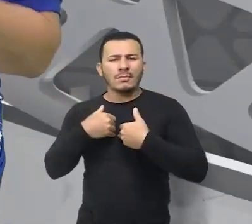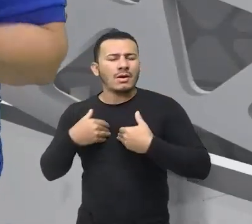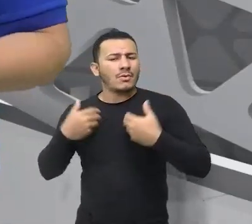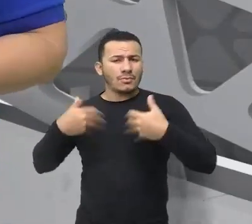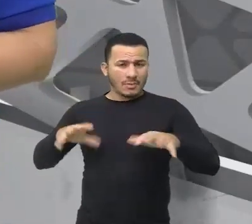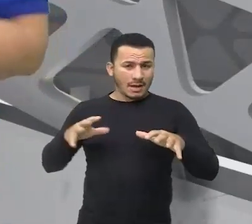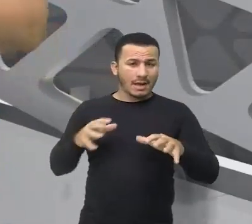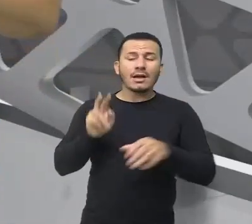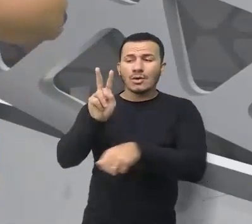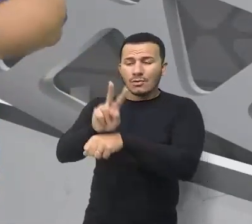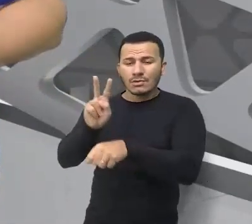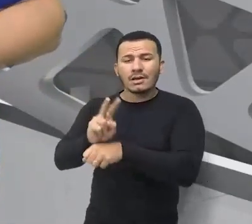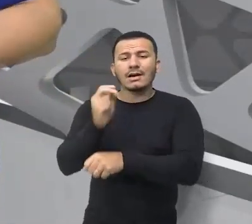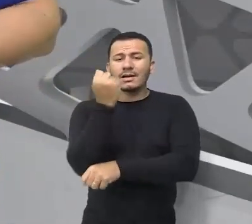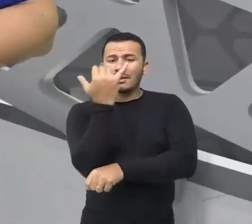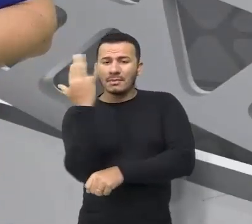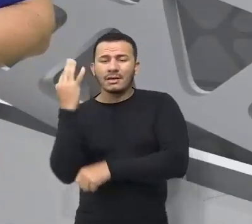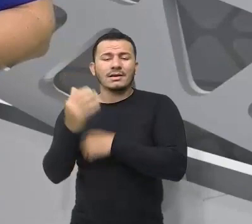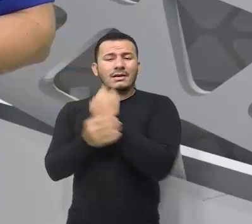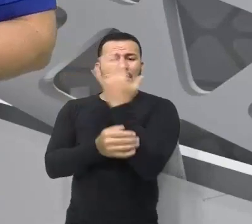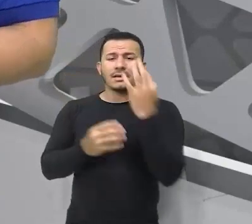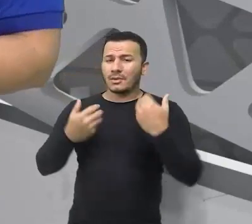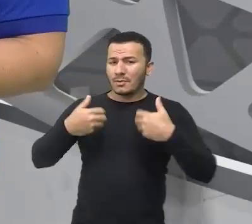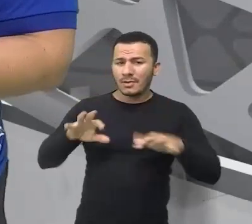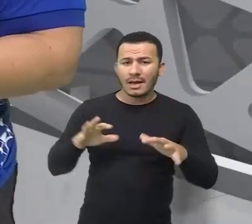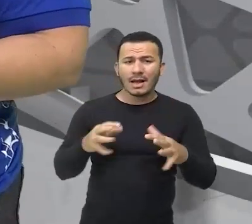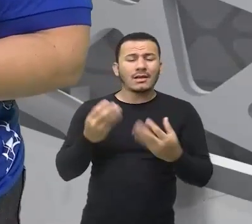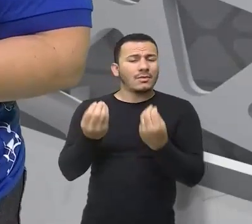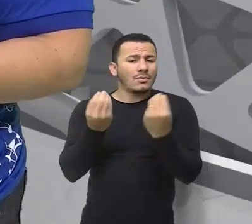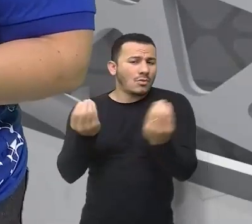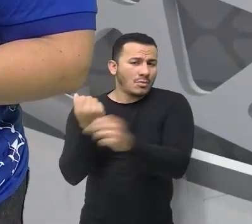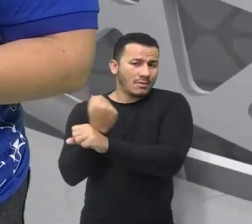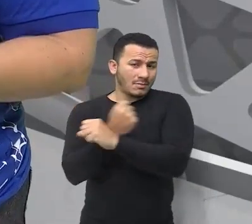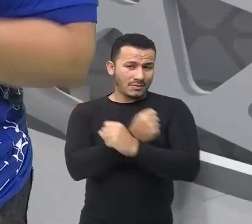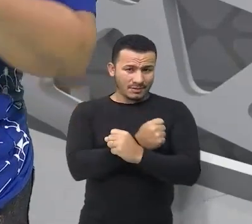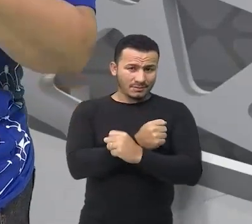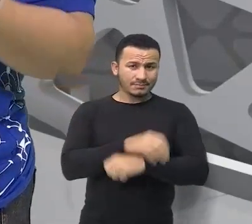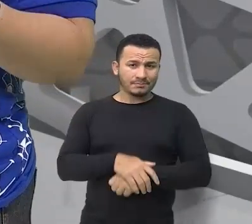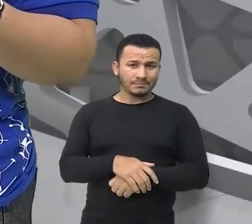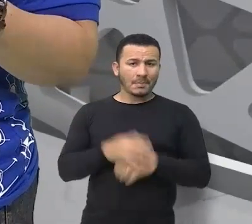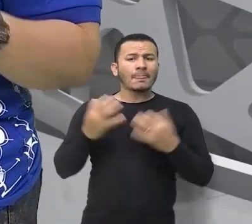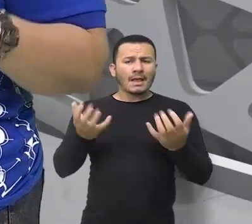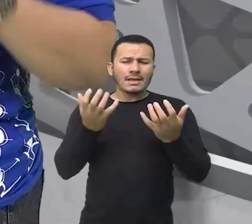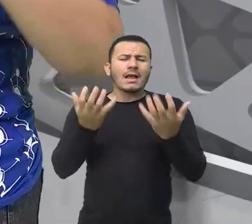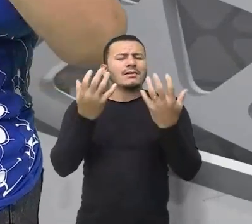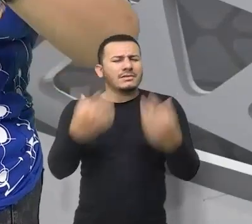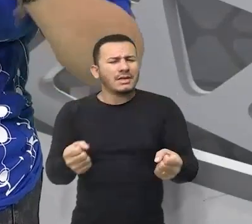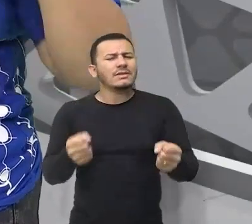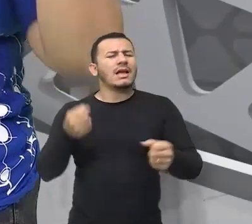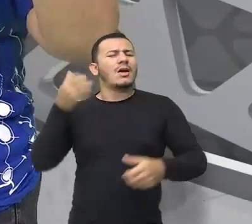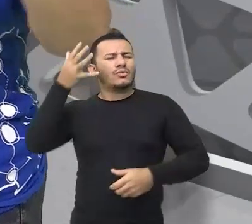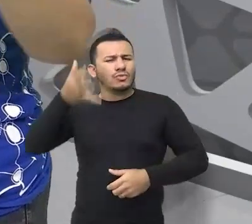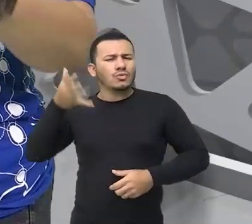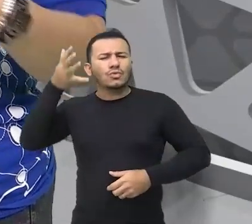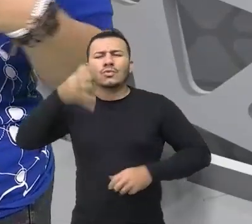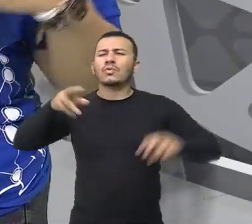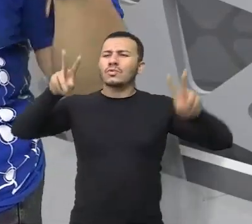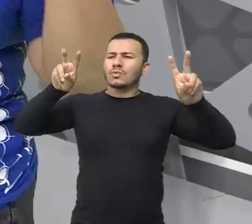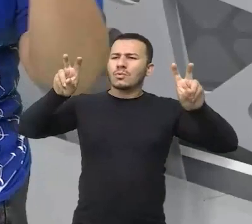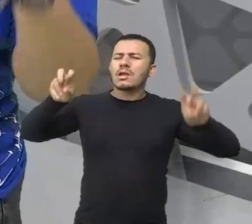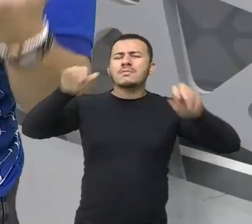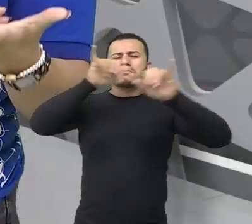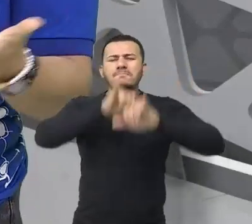animais, com as plantas, com a floresta de um modo geral. Ou seja, quer abraçar o discurso, quer abraçar a